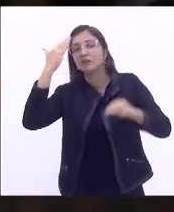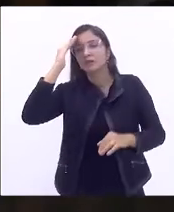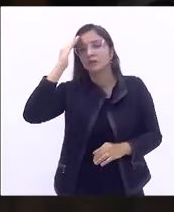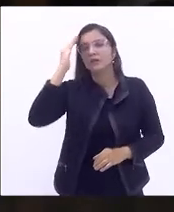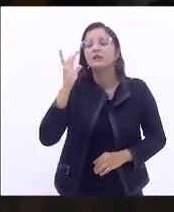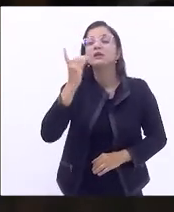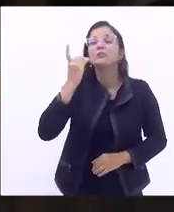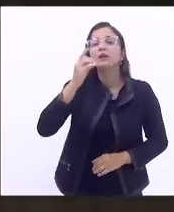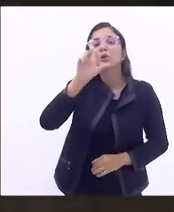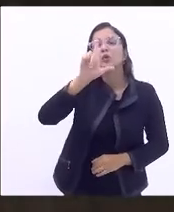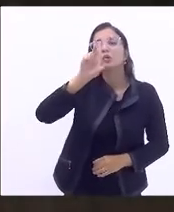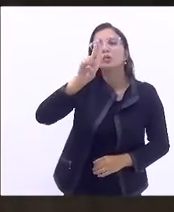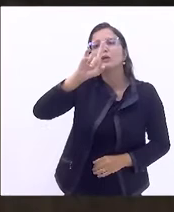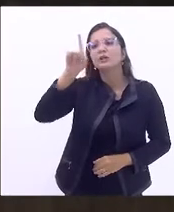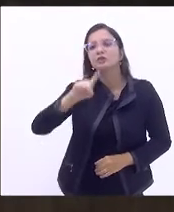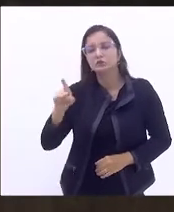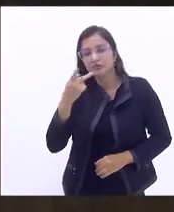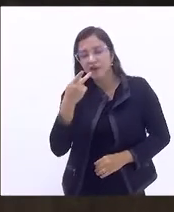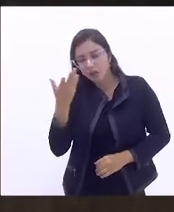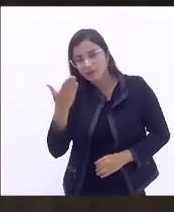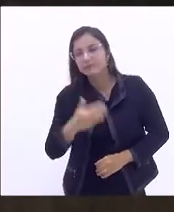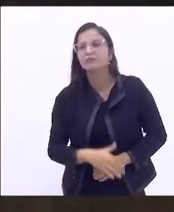Renata.